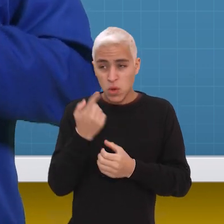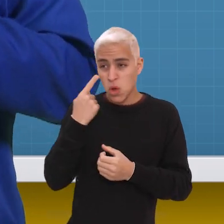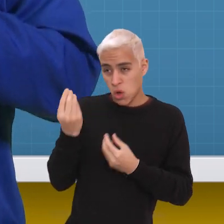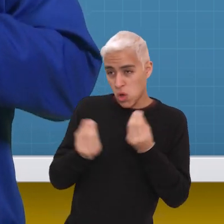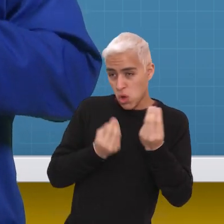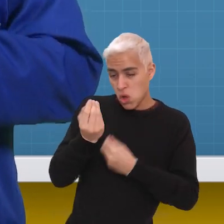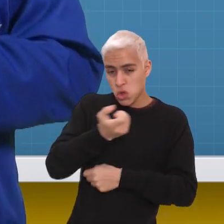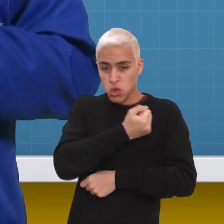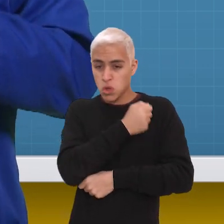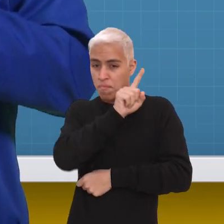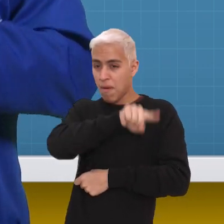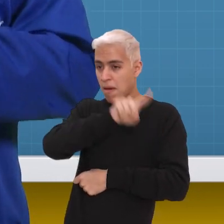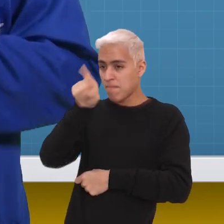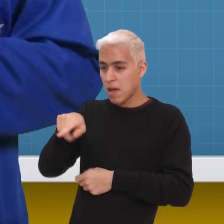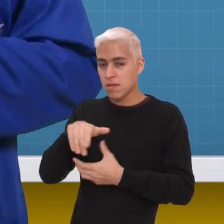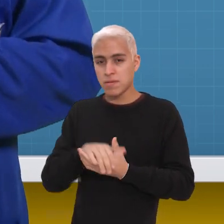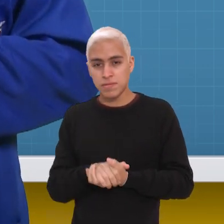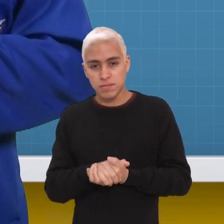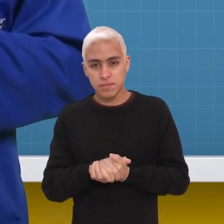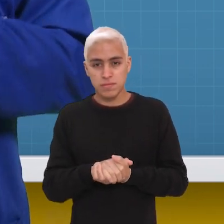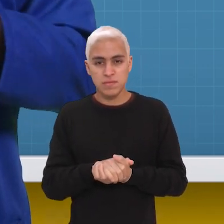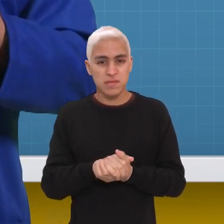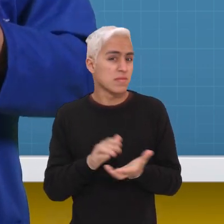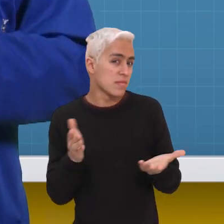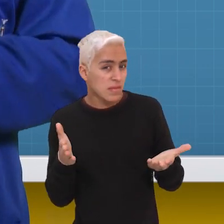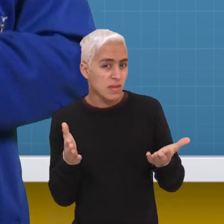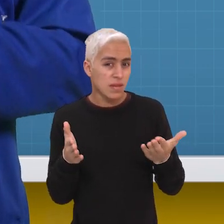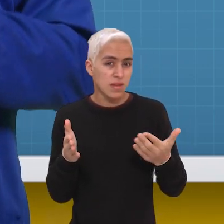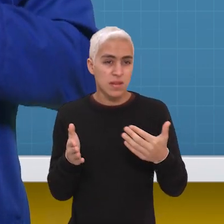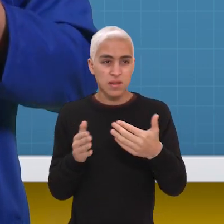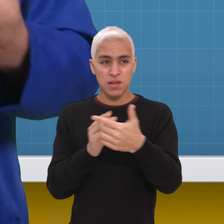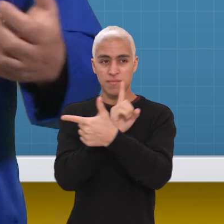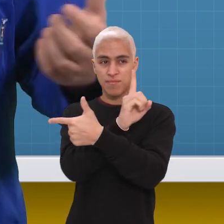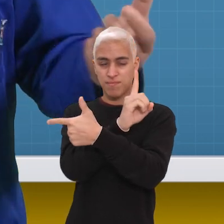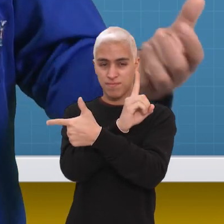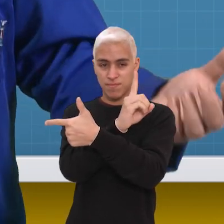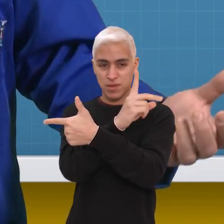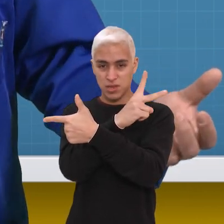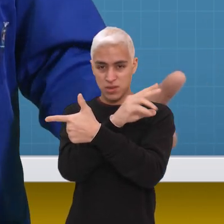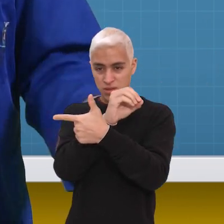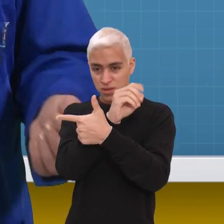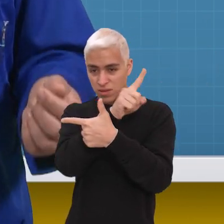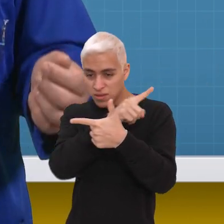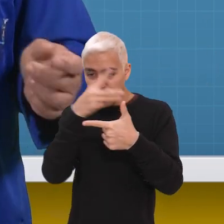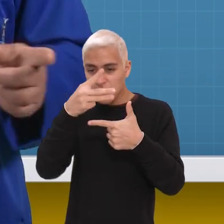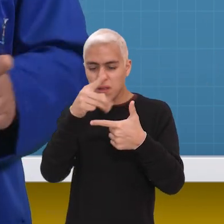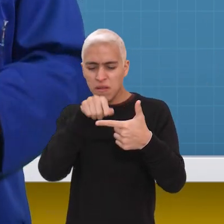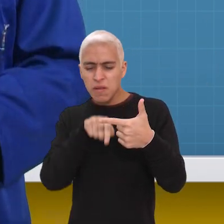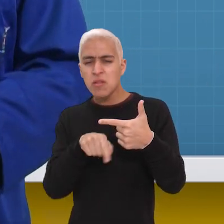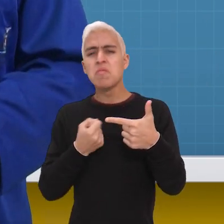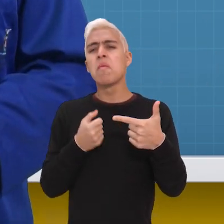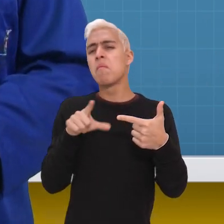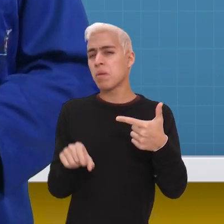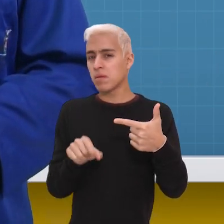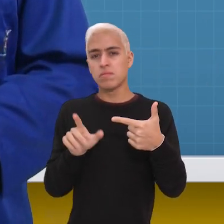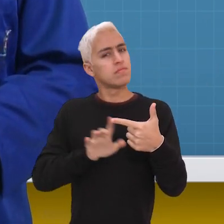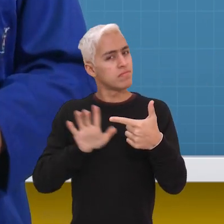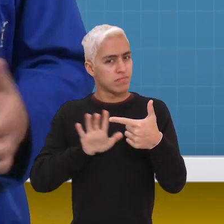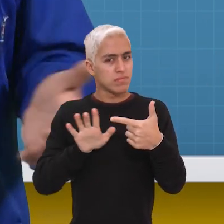valores, olhem a grandeza, observe. Será que dividir essa quilometragem toda vai dar um número